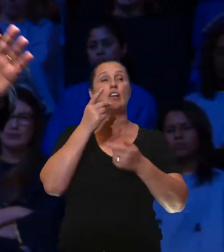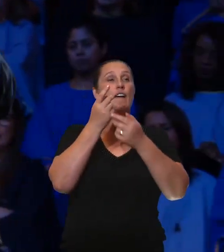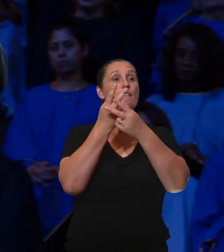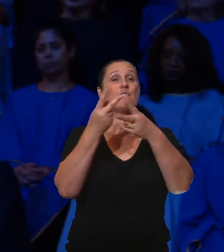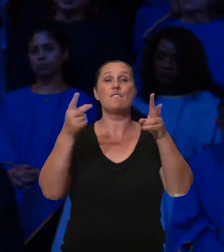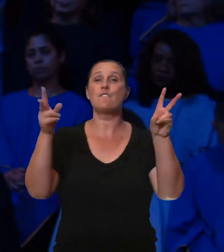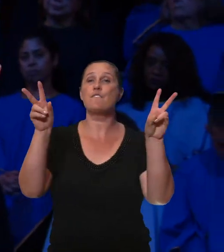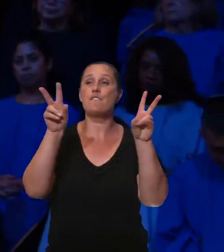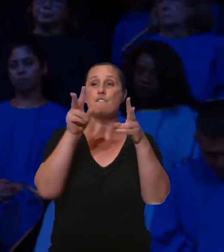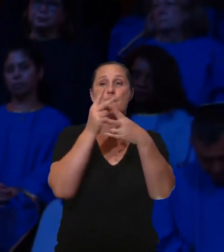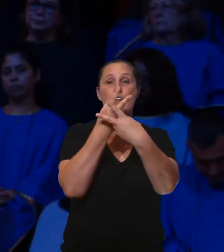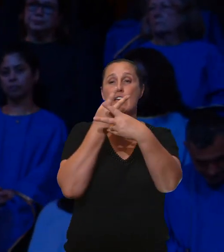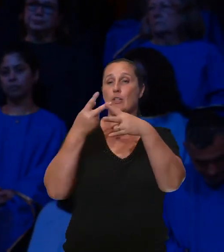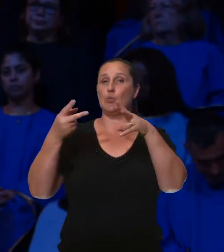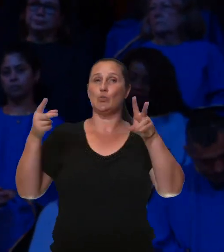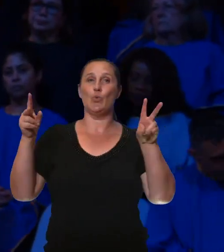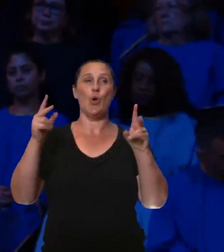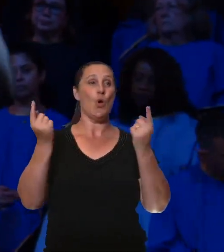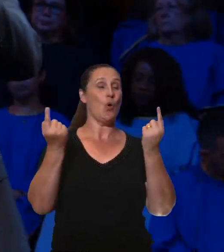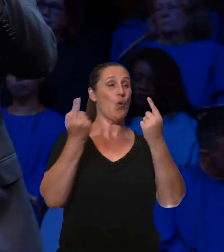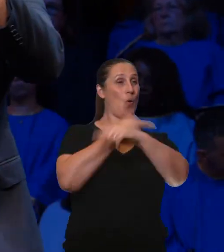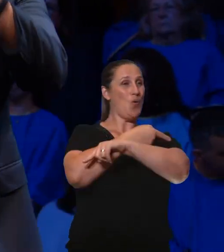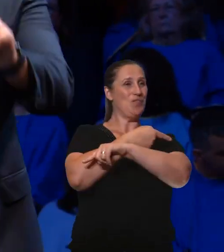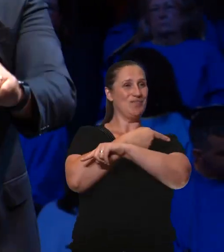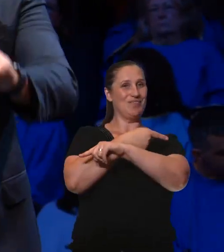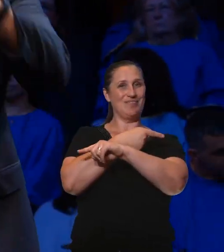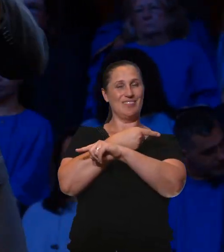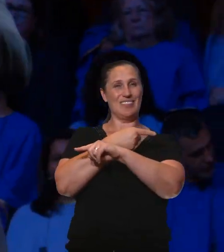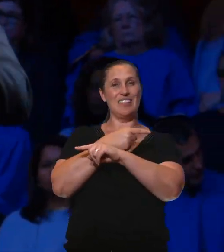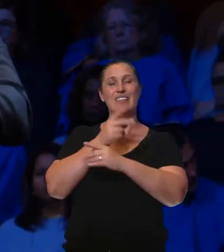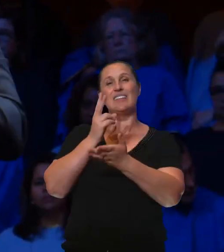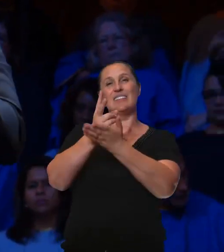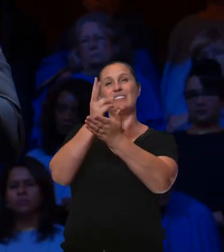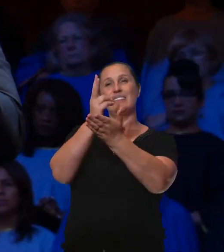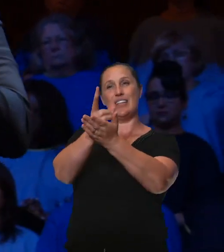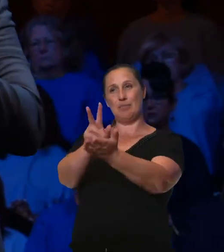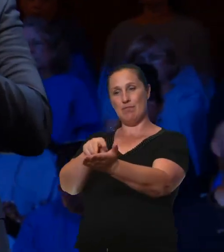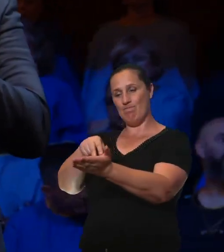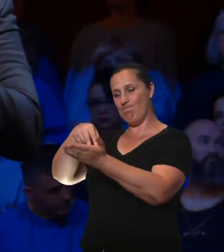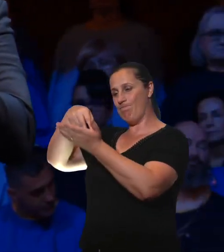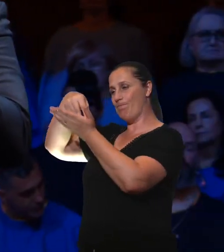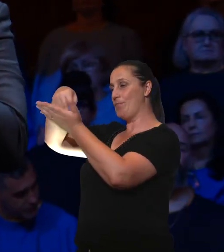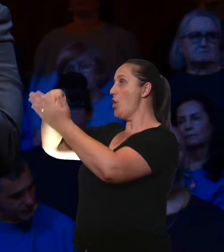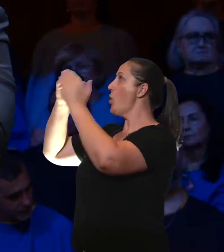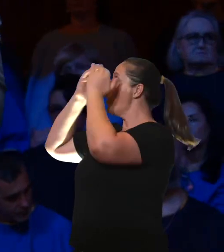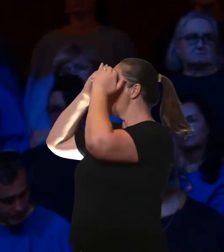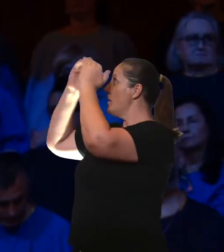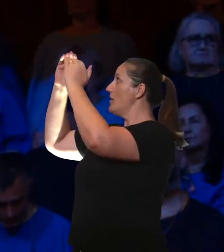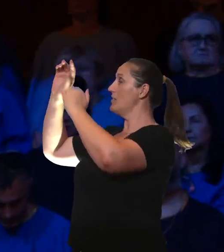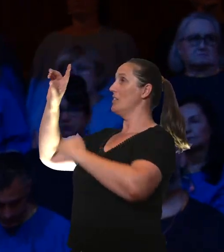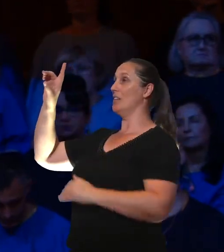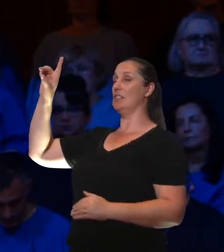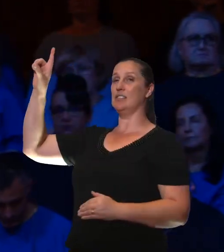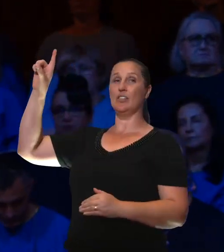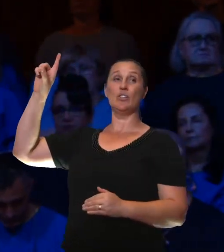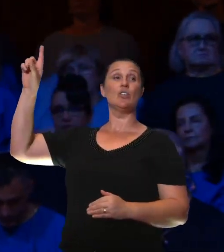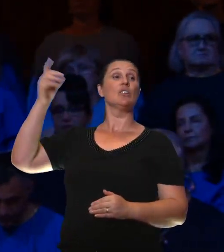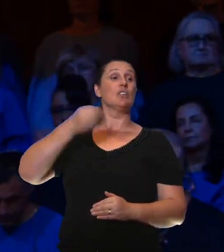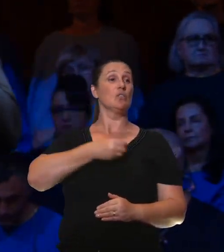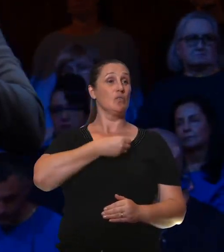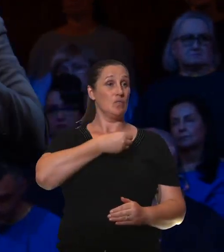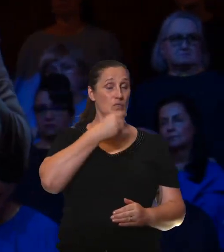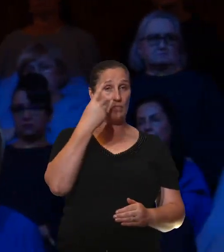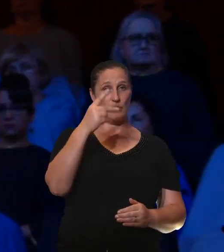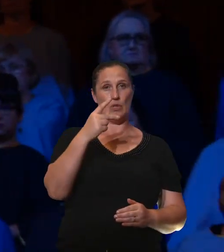contrários, oposições. Sempre que você se levantar para obedecer a palavra de Deus, o que Deus tem na sua vida,